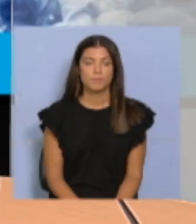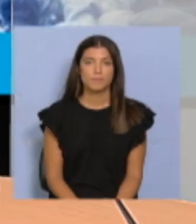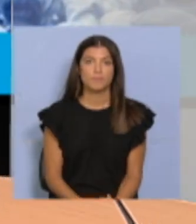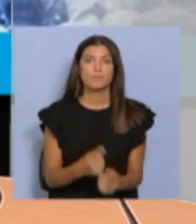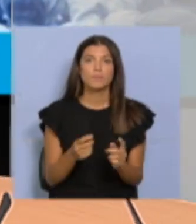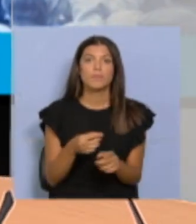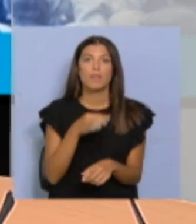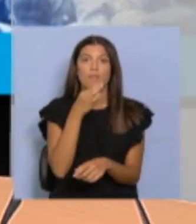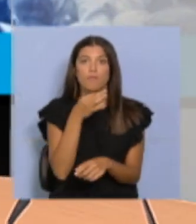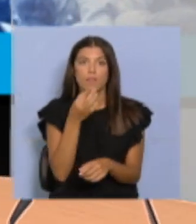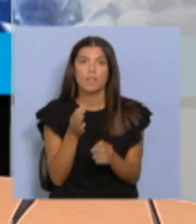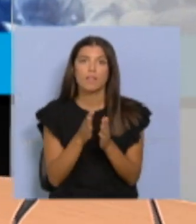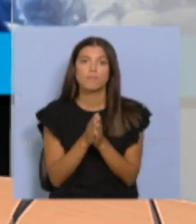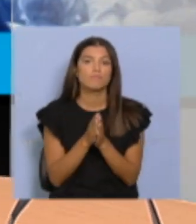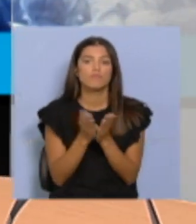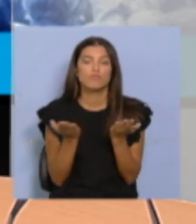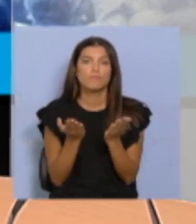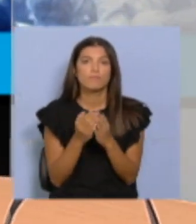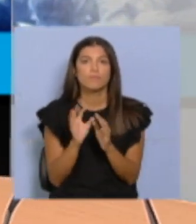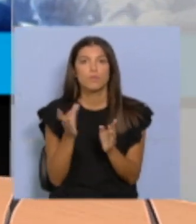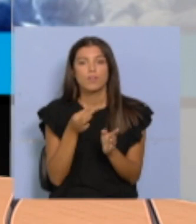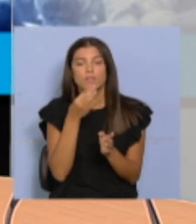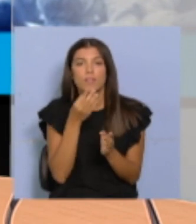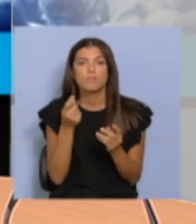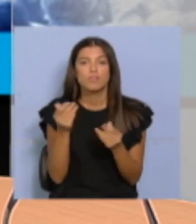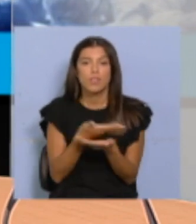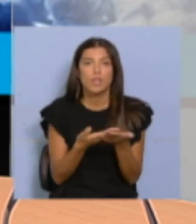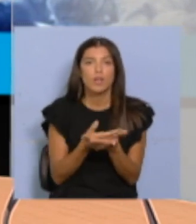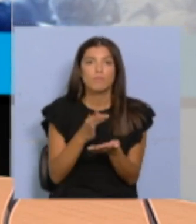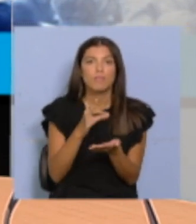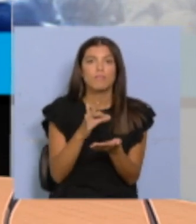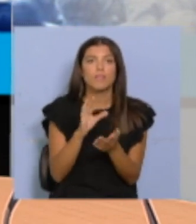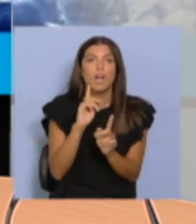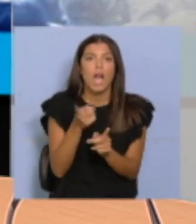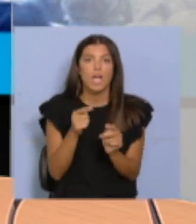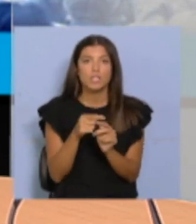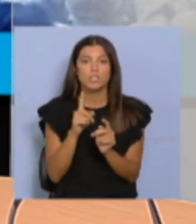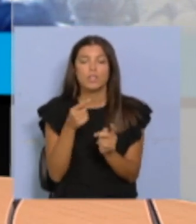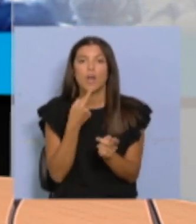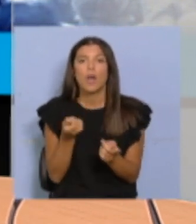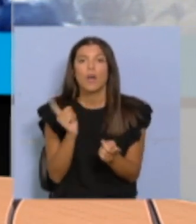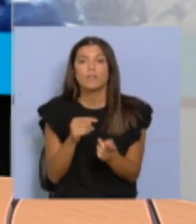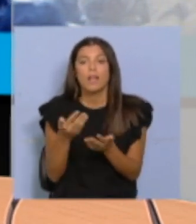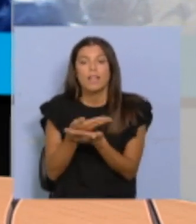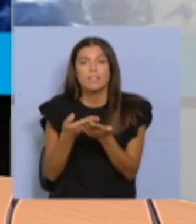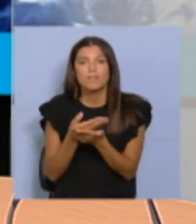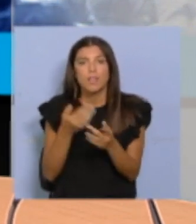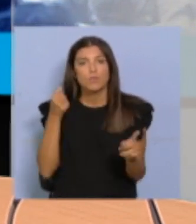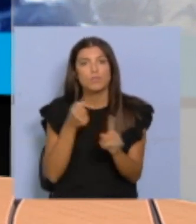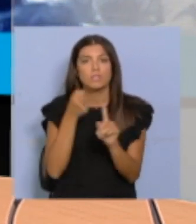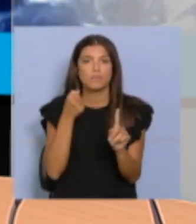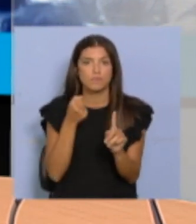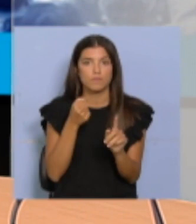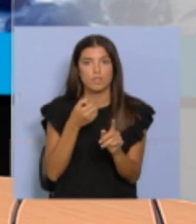De que falamos quando nos referimos à economia de Francisco? E o que traz de novo à atividade económica esse desafio do Papa?